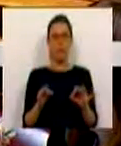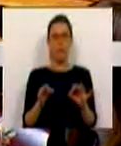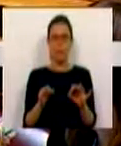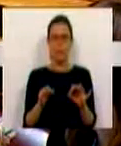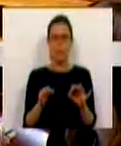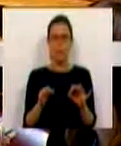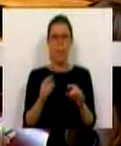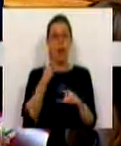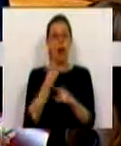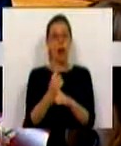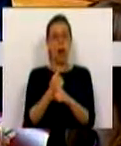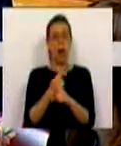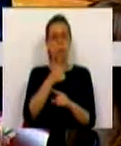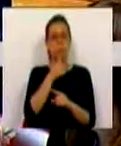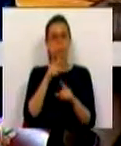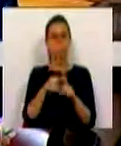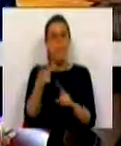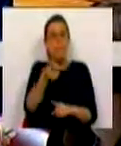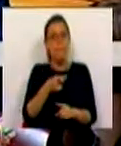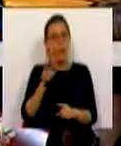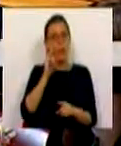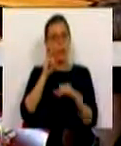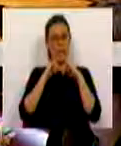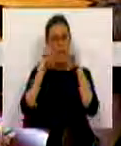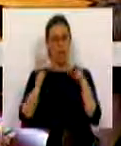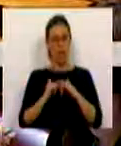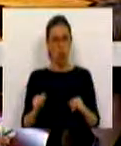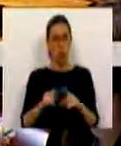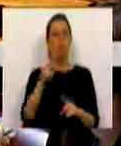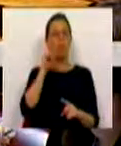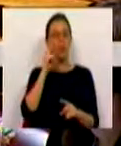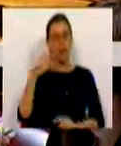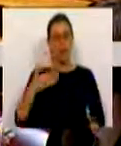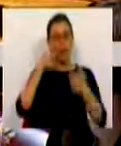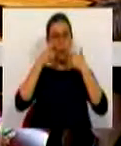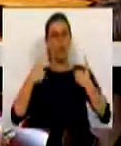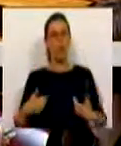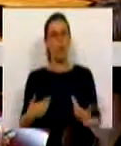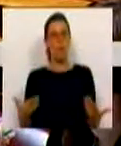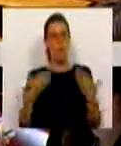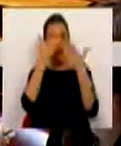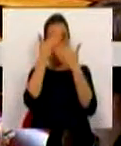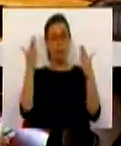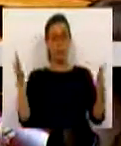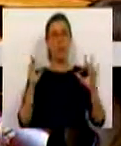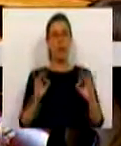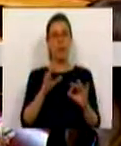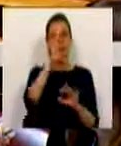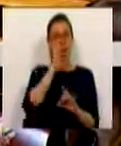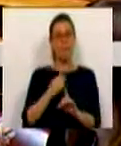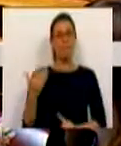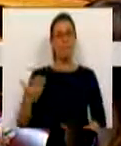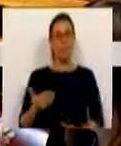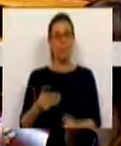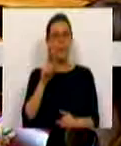entre eles a manutenção ou estabelecimento da paz e da segurança internacional, a proteção dos direitos humanos, a democracia, o Estado de